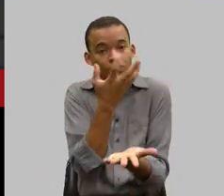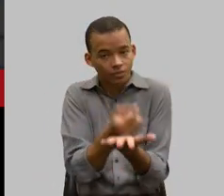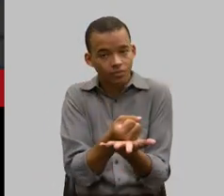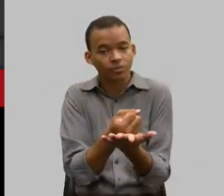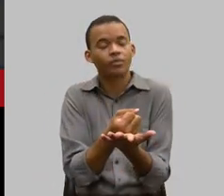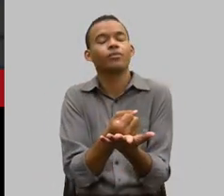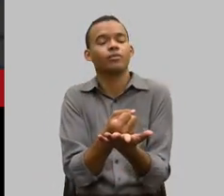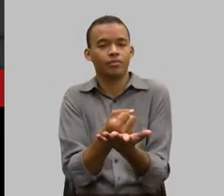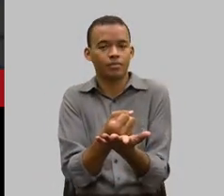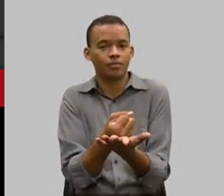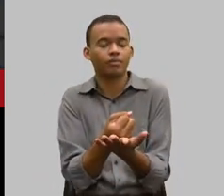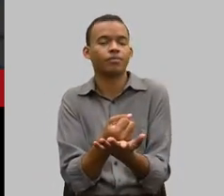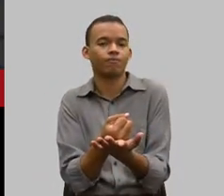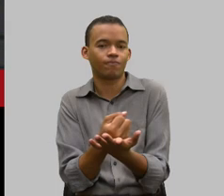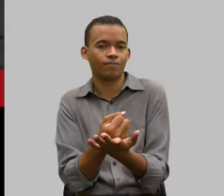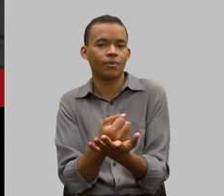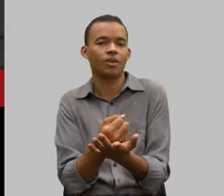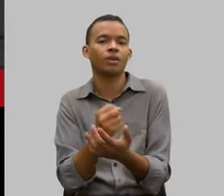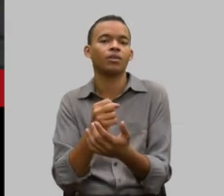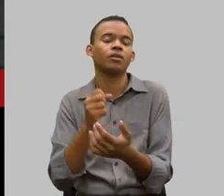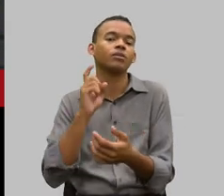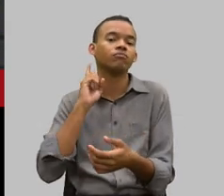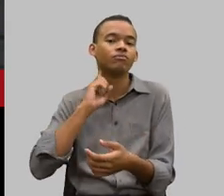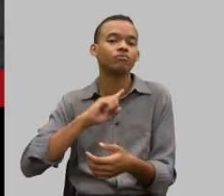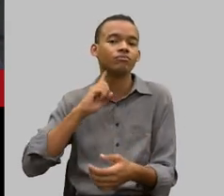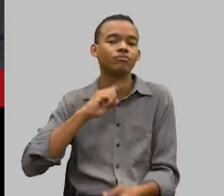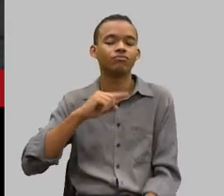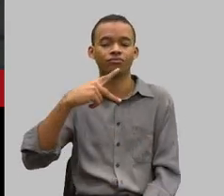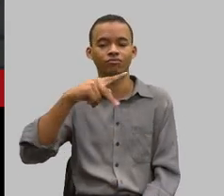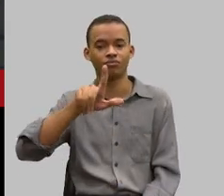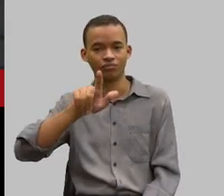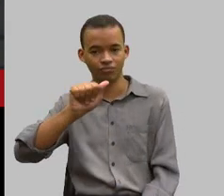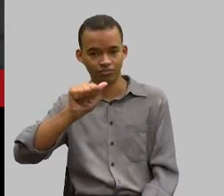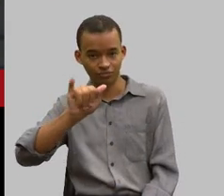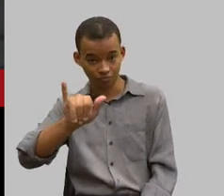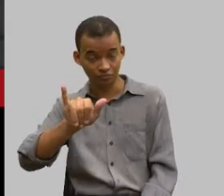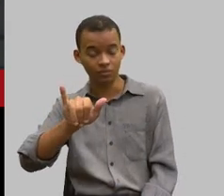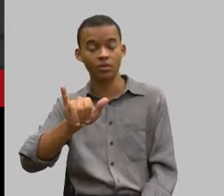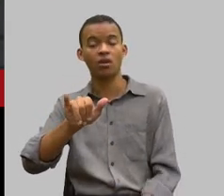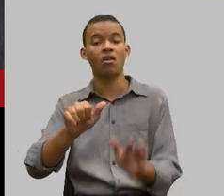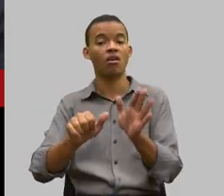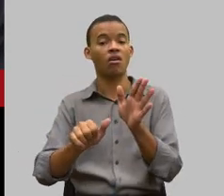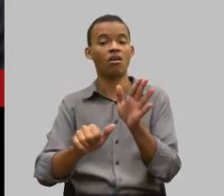que que trabalha educação aí no Streaming para todos os municípios dessa